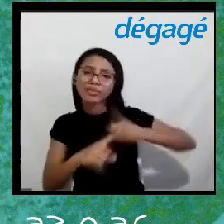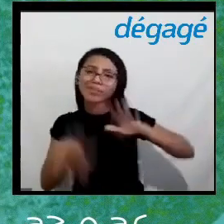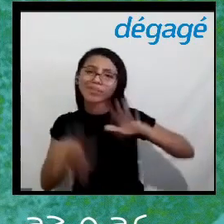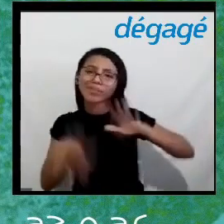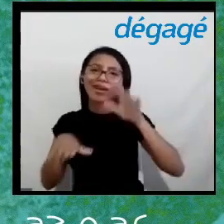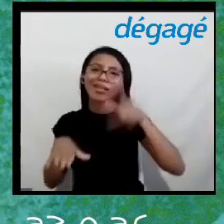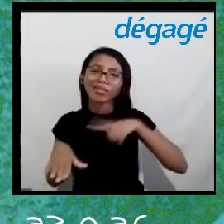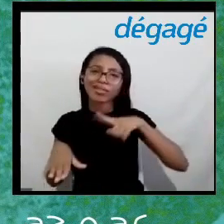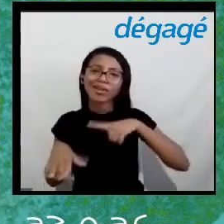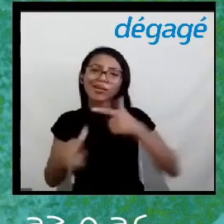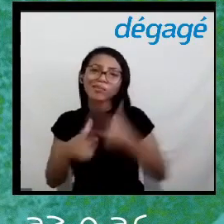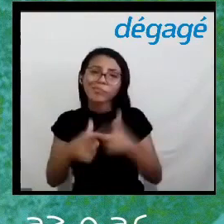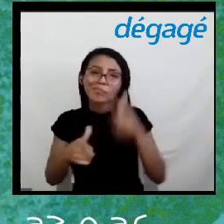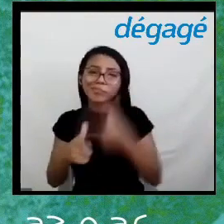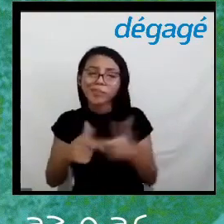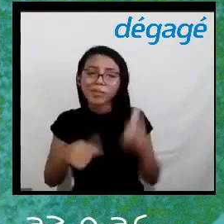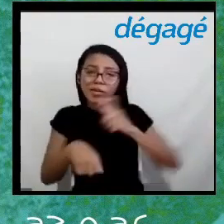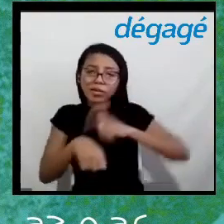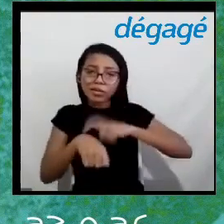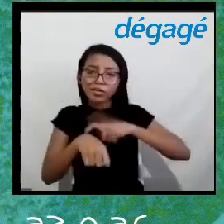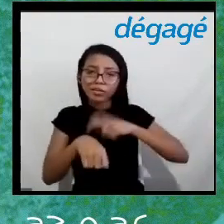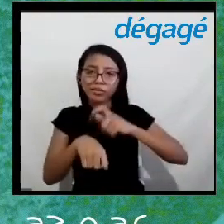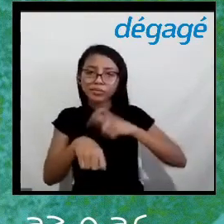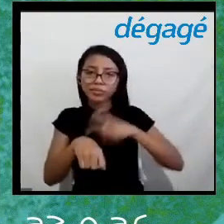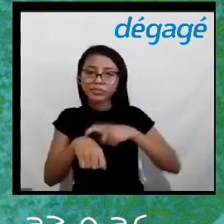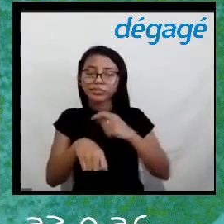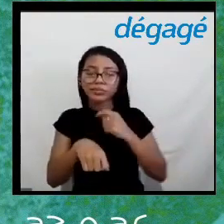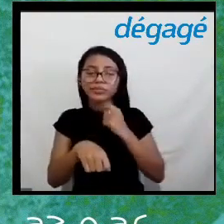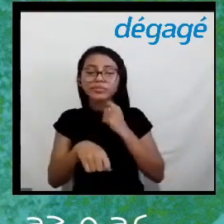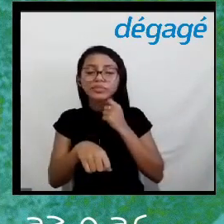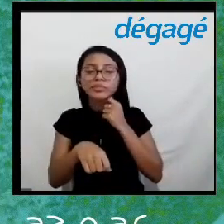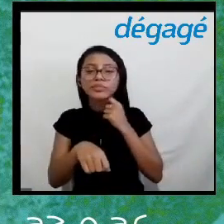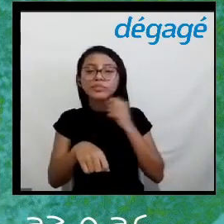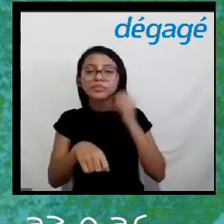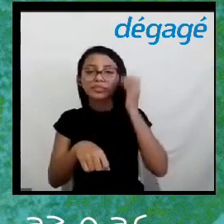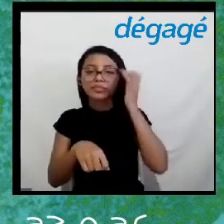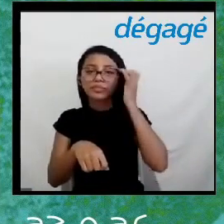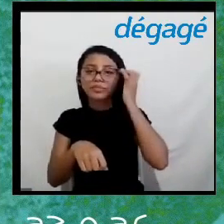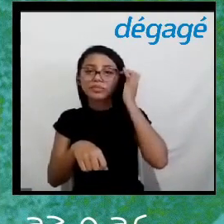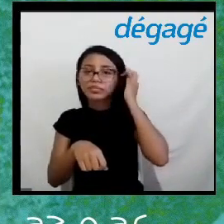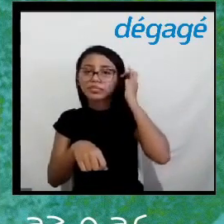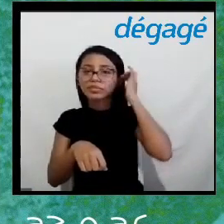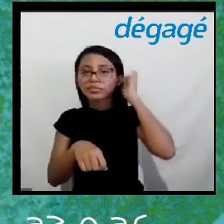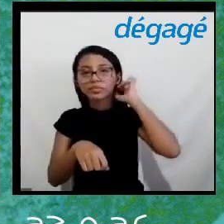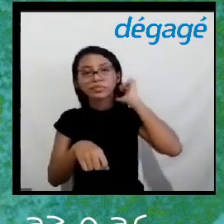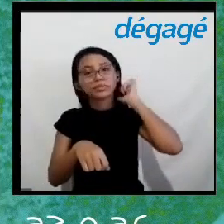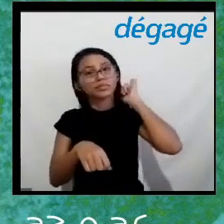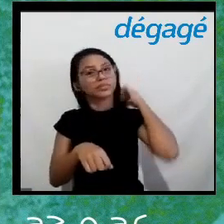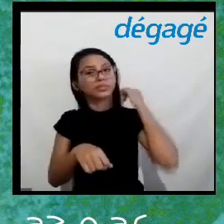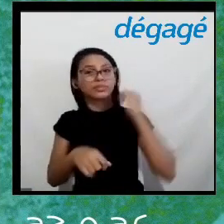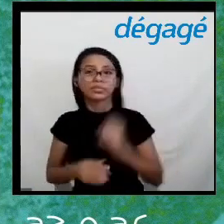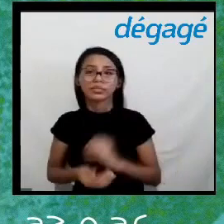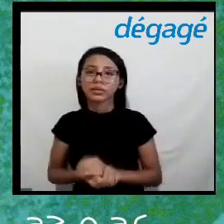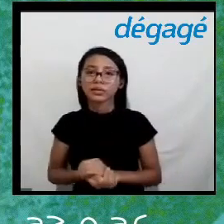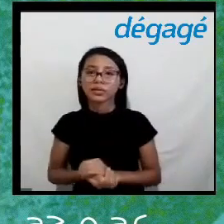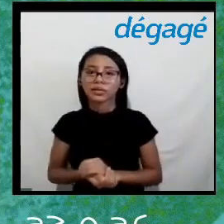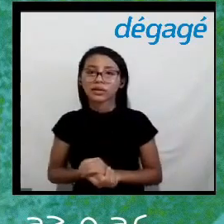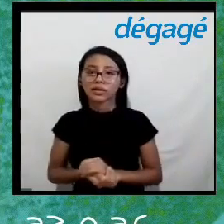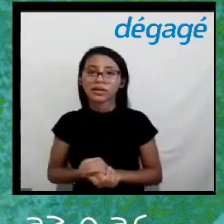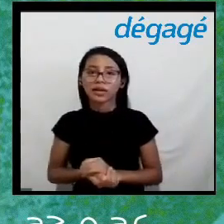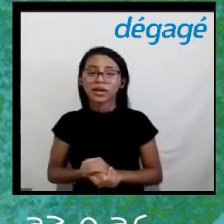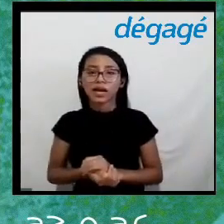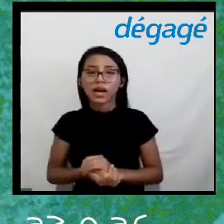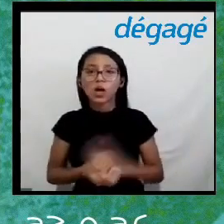consegui organizar um horário para ir com o Thales, para participar, e aí veio o apocalipse, né? Tudo fechado,